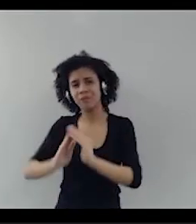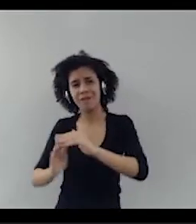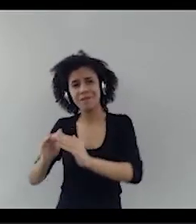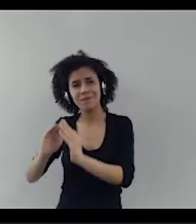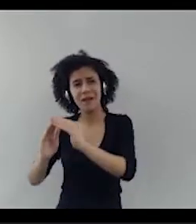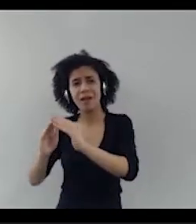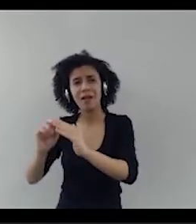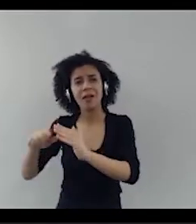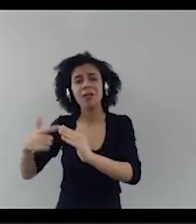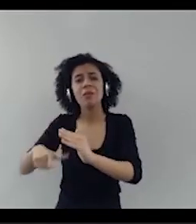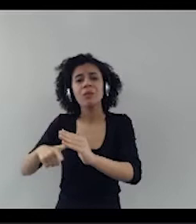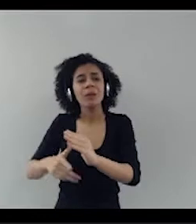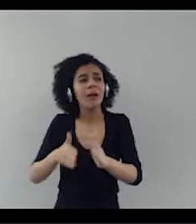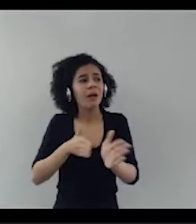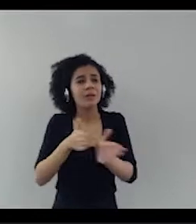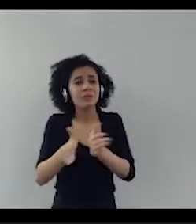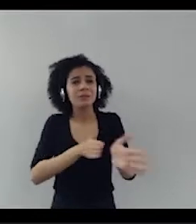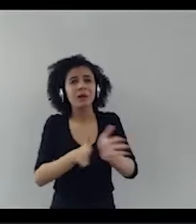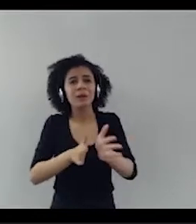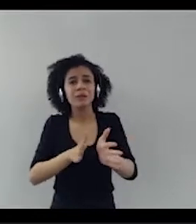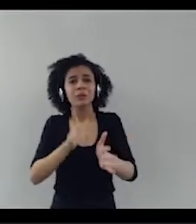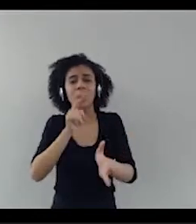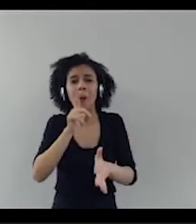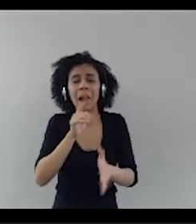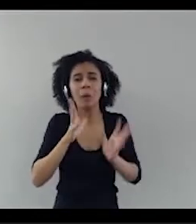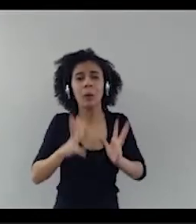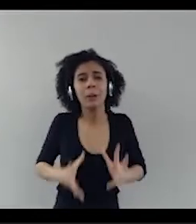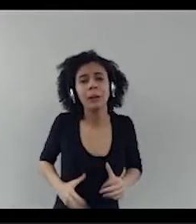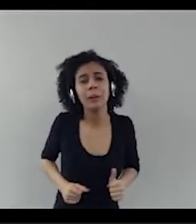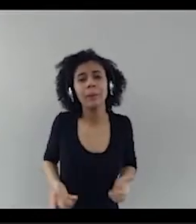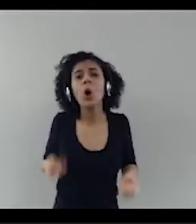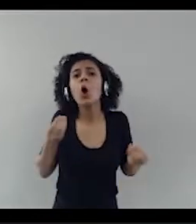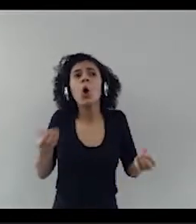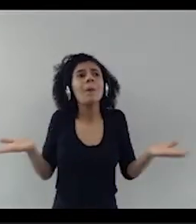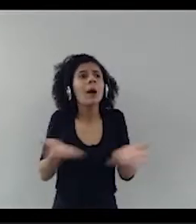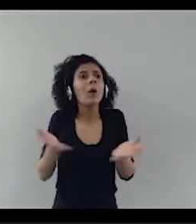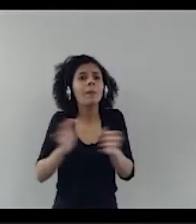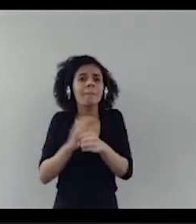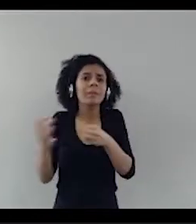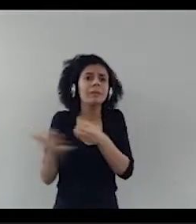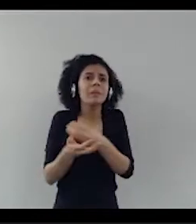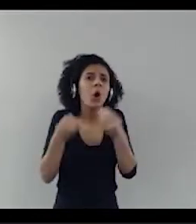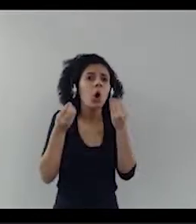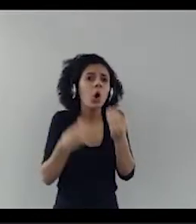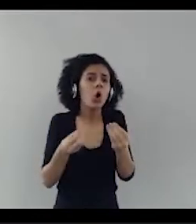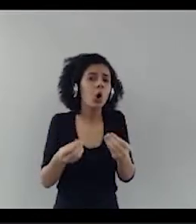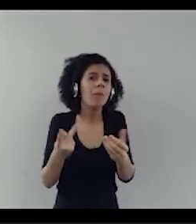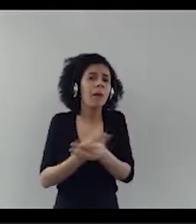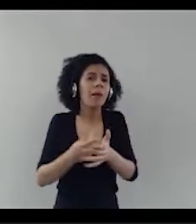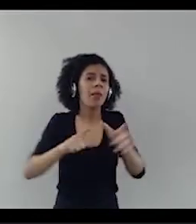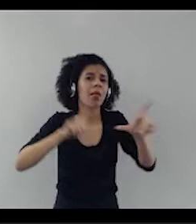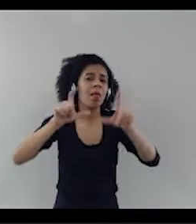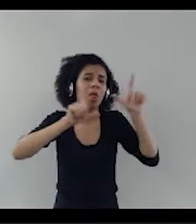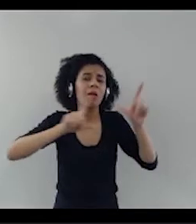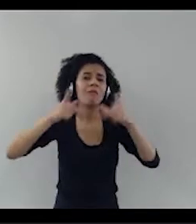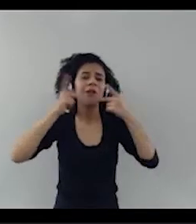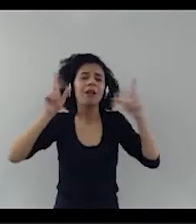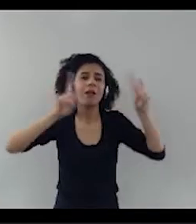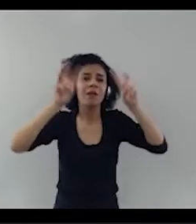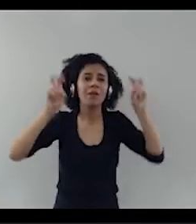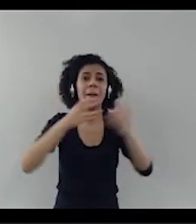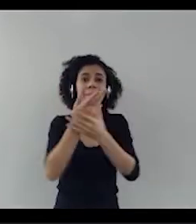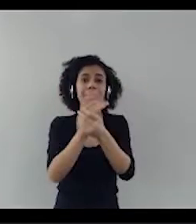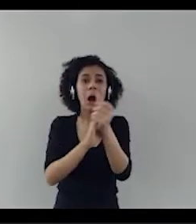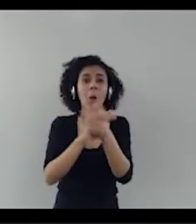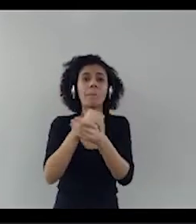tem acesso a saneamento. Agora, como é que faz no meio de uma pandemia, em que toda hora a grande propaganda mundial é para